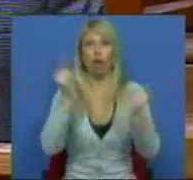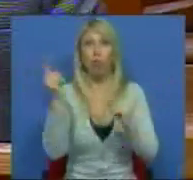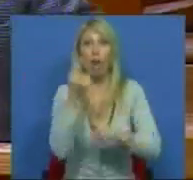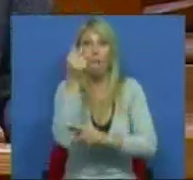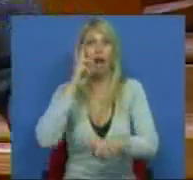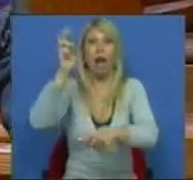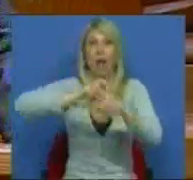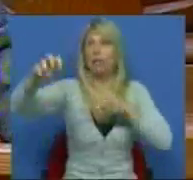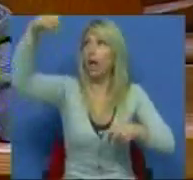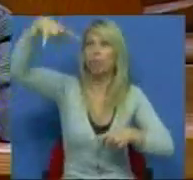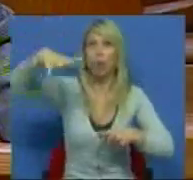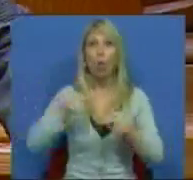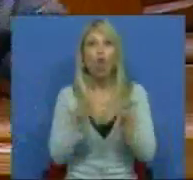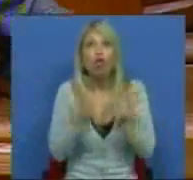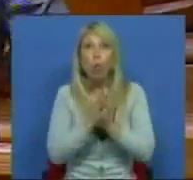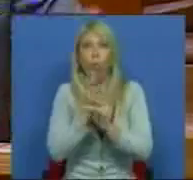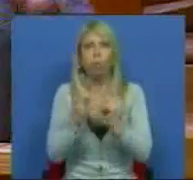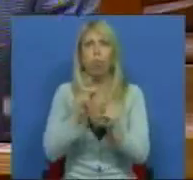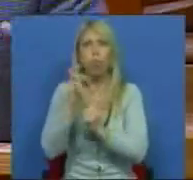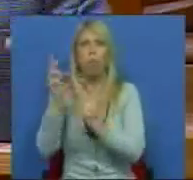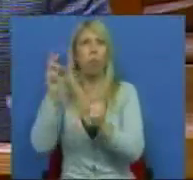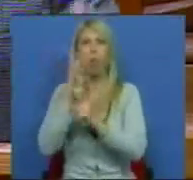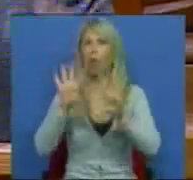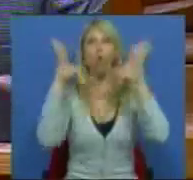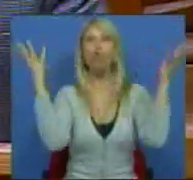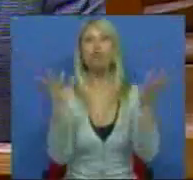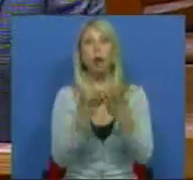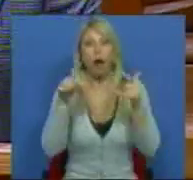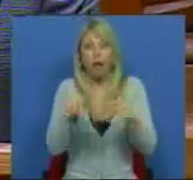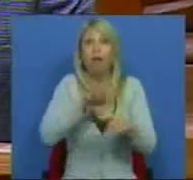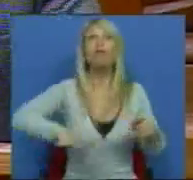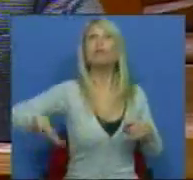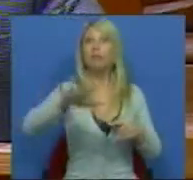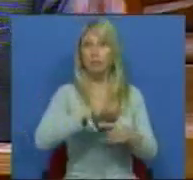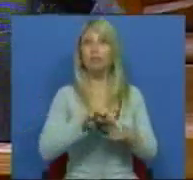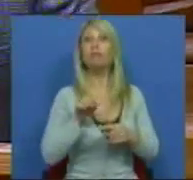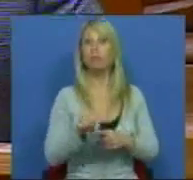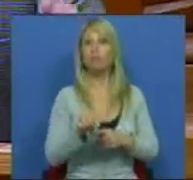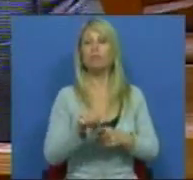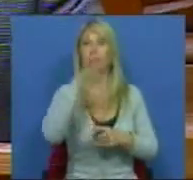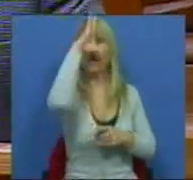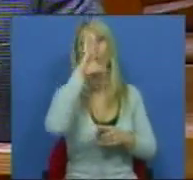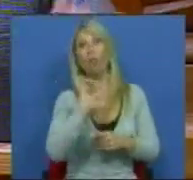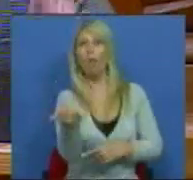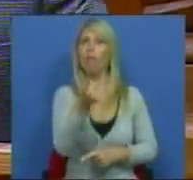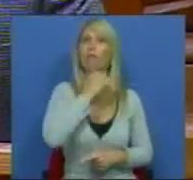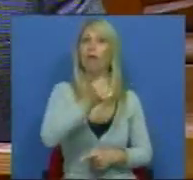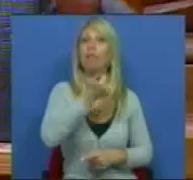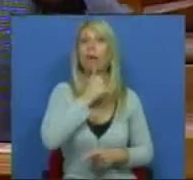eletricidade, todas as tarifas em geral. E é neste contexto e nestas circunstâncias que o Governo